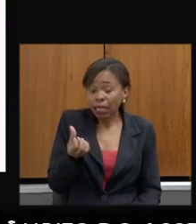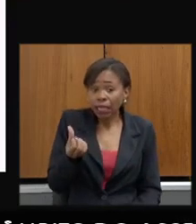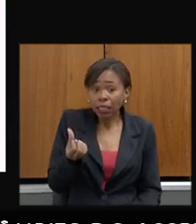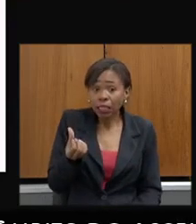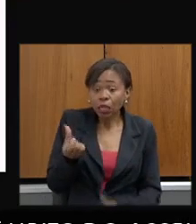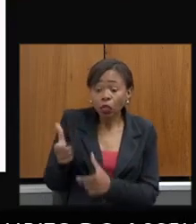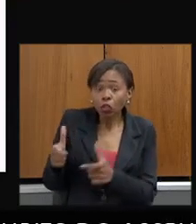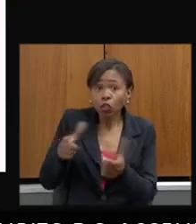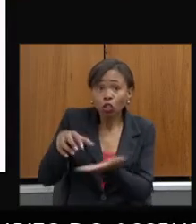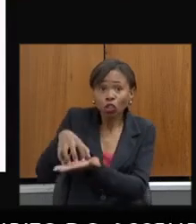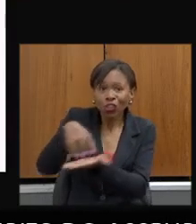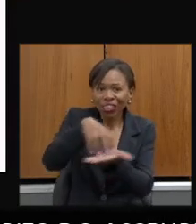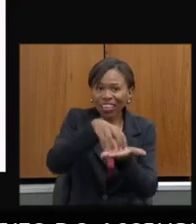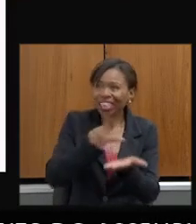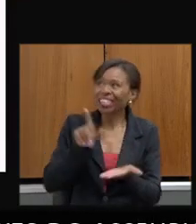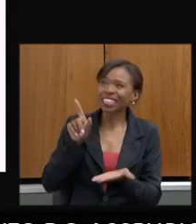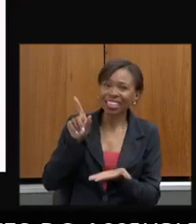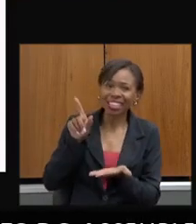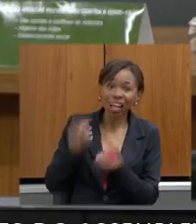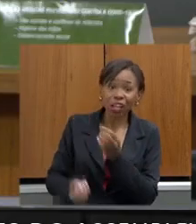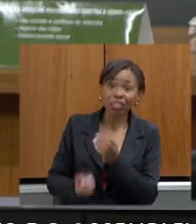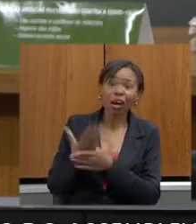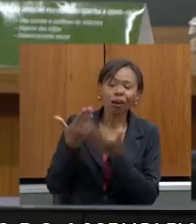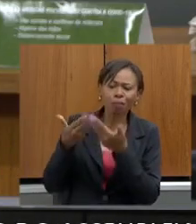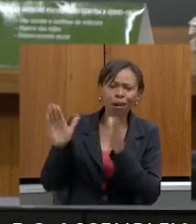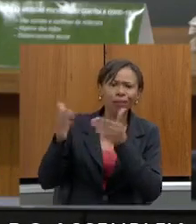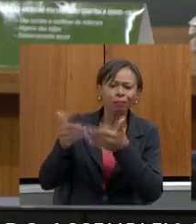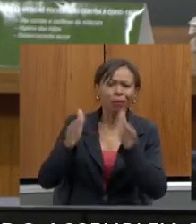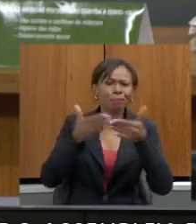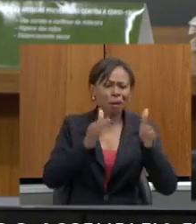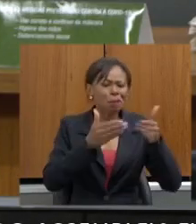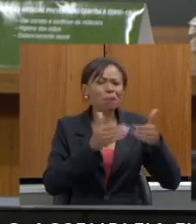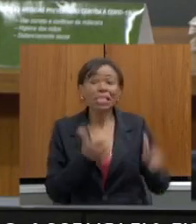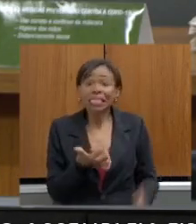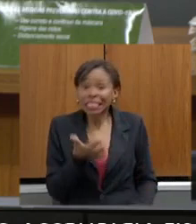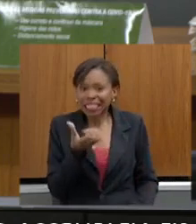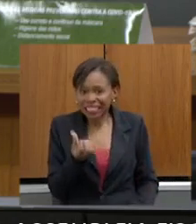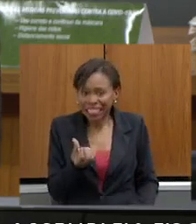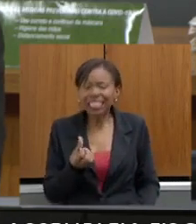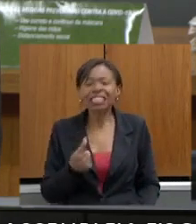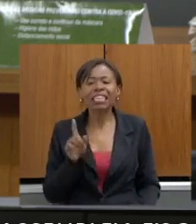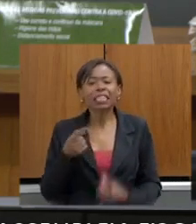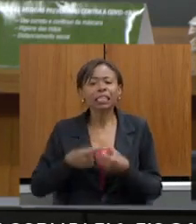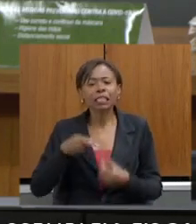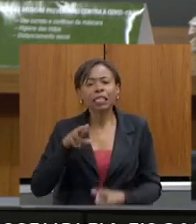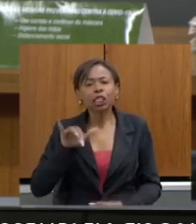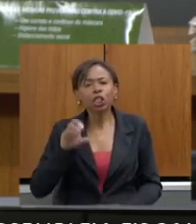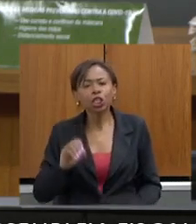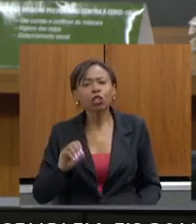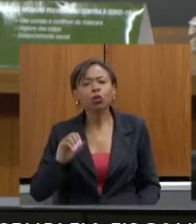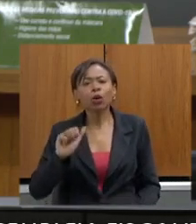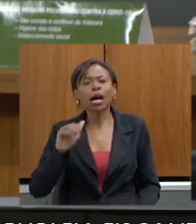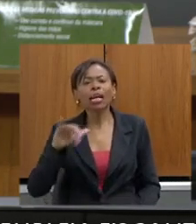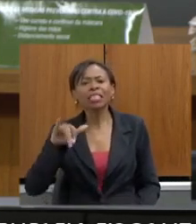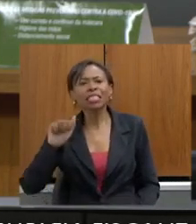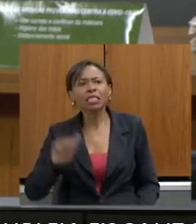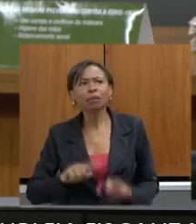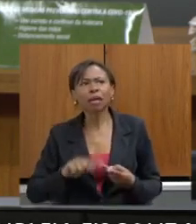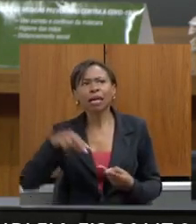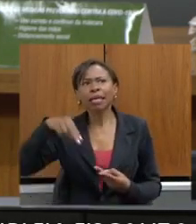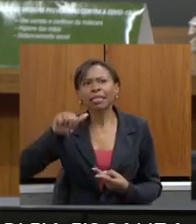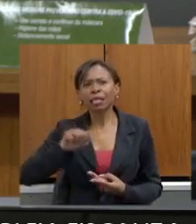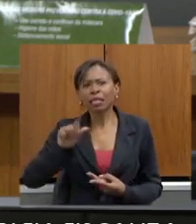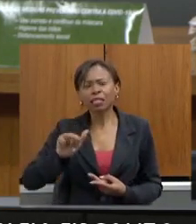e eu estive presente em várias delas é o exemplo aqui de Rio Acima Nazareno Cristina